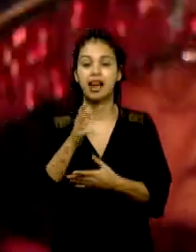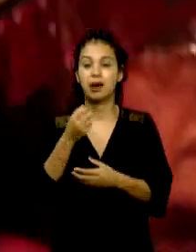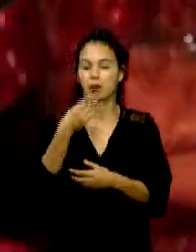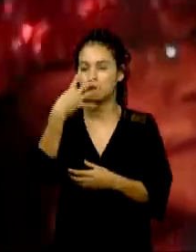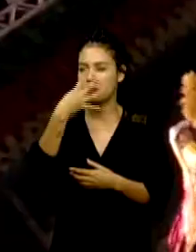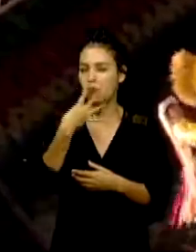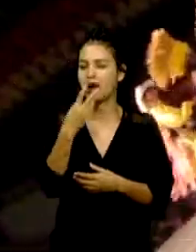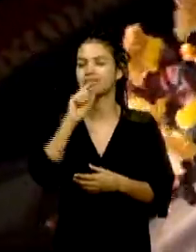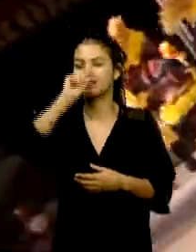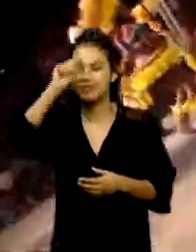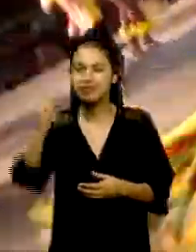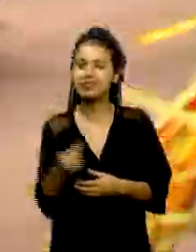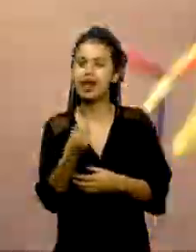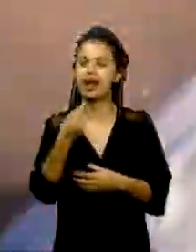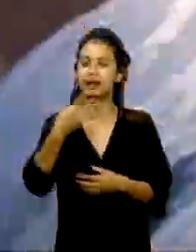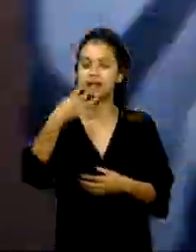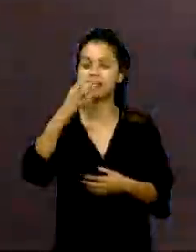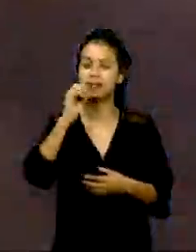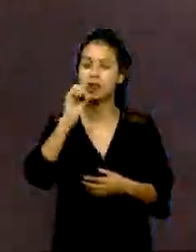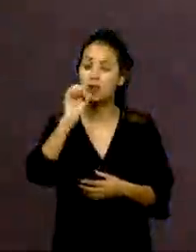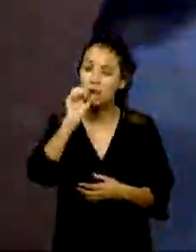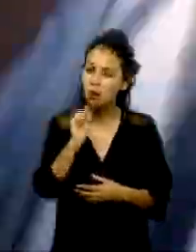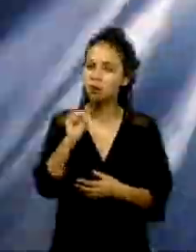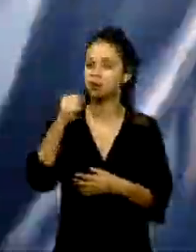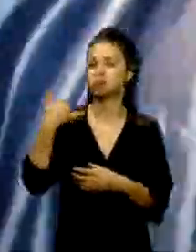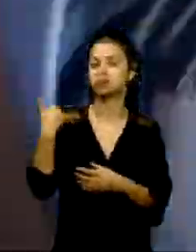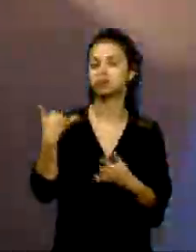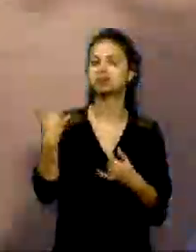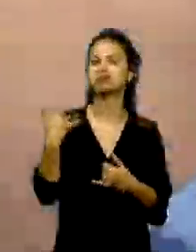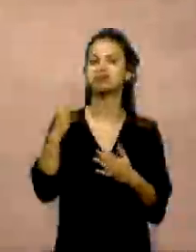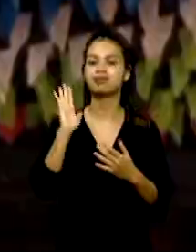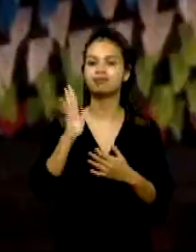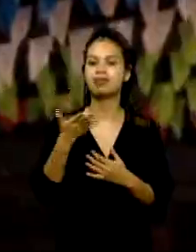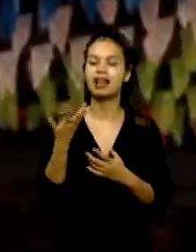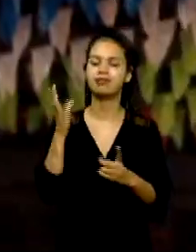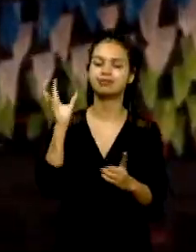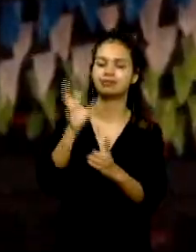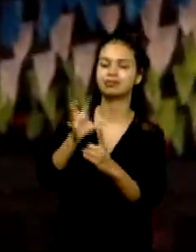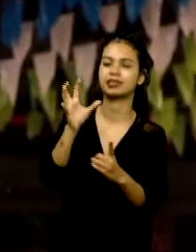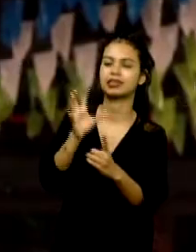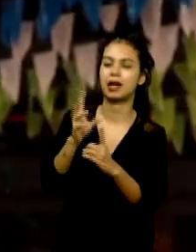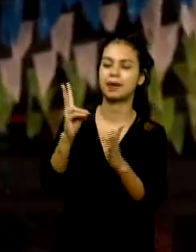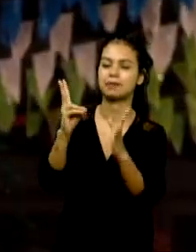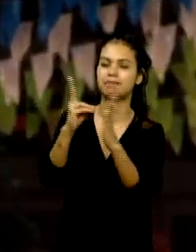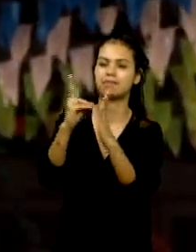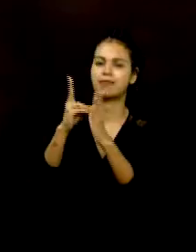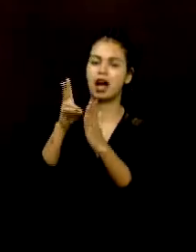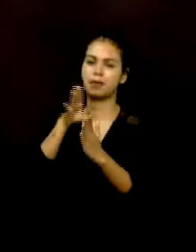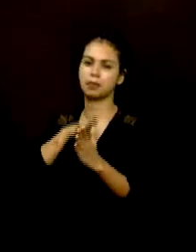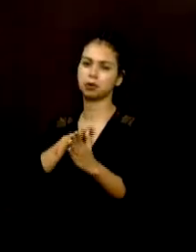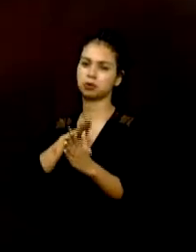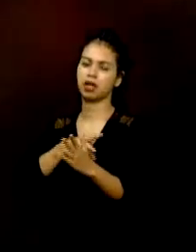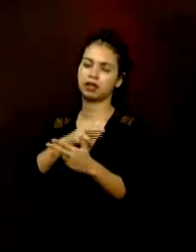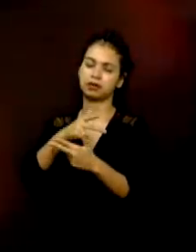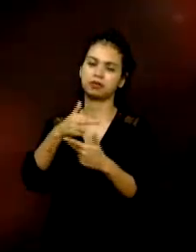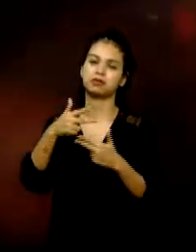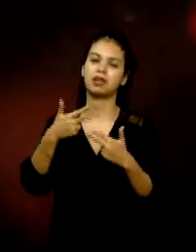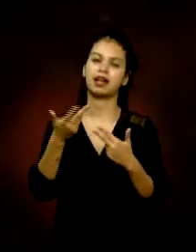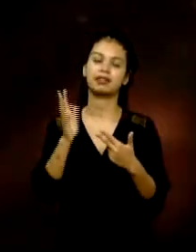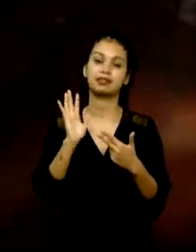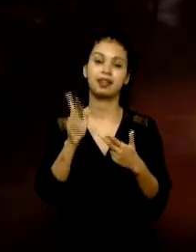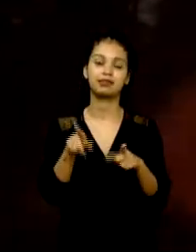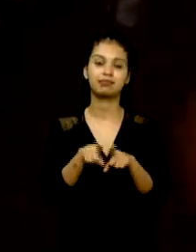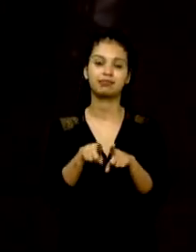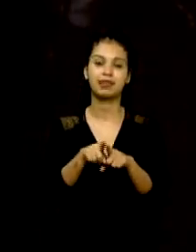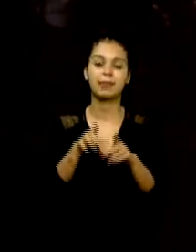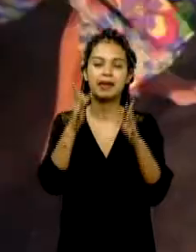Luís construiu uma rica história cultural com a influência dos povos que ajudaram a formar a identidade da população. E está presente nas